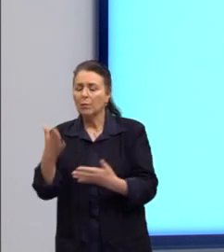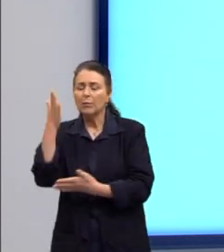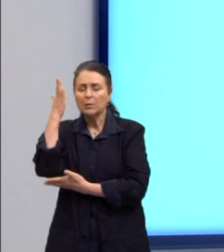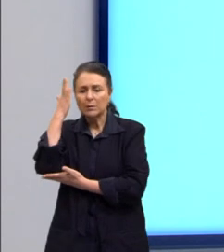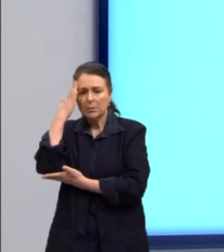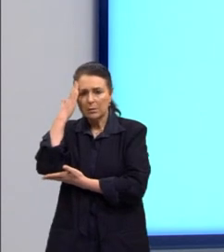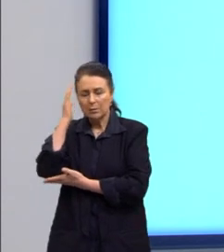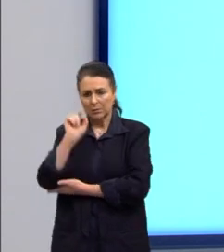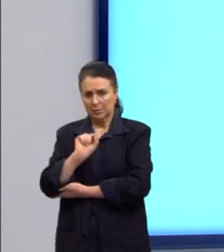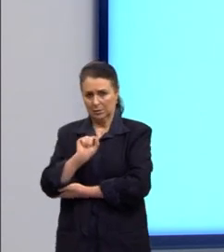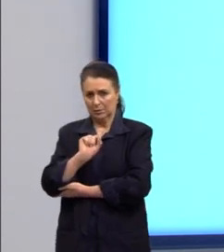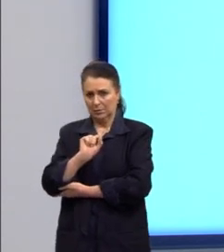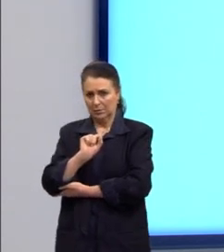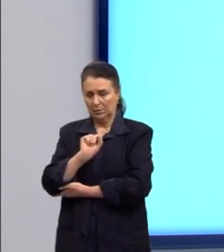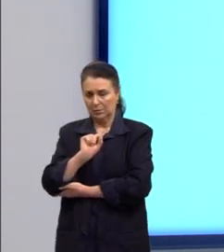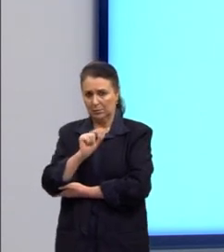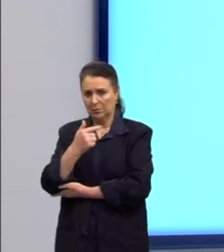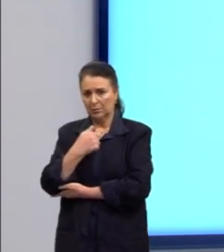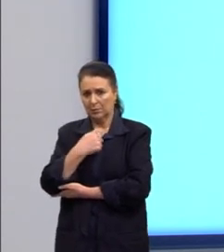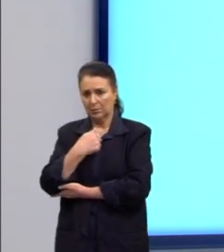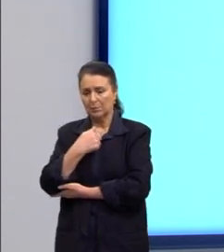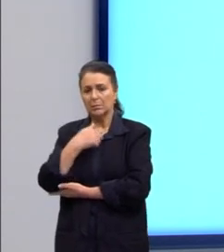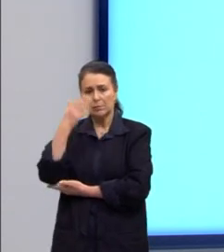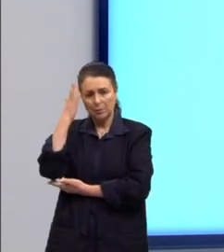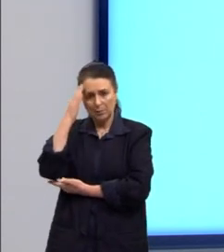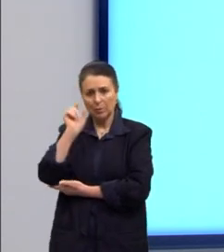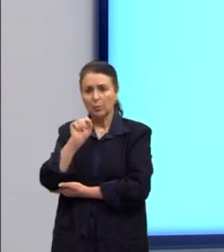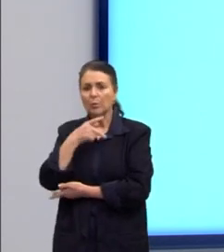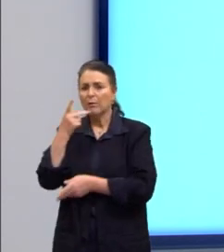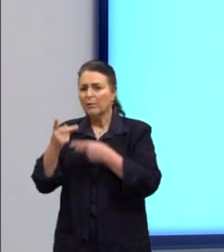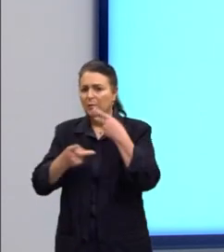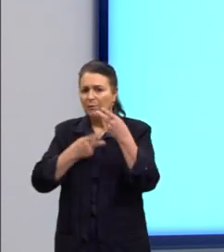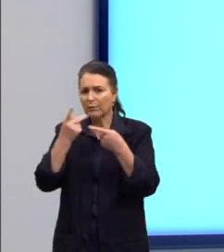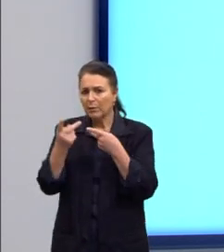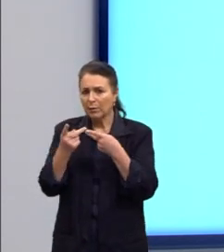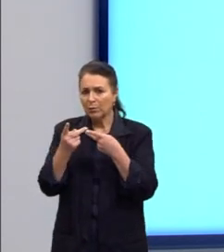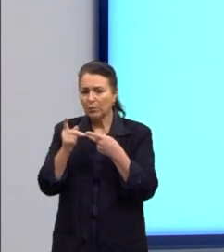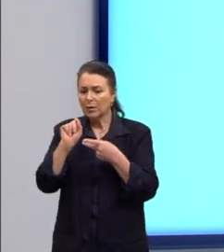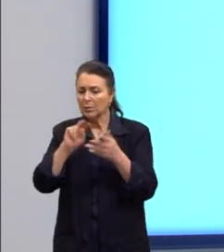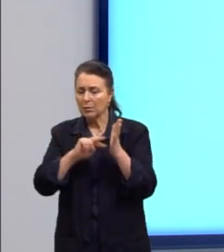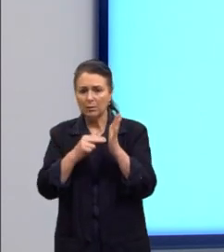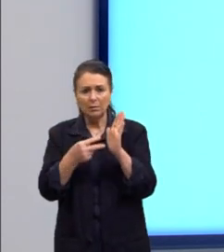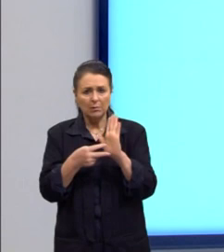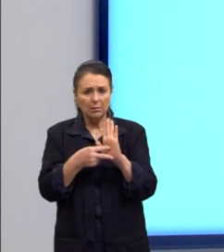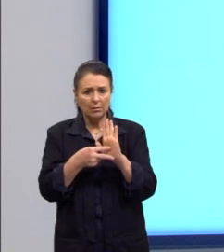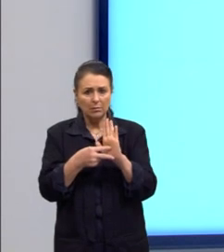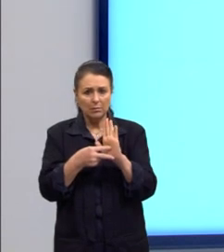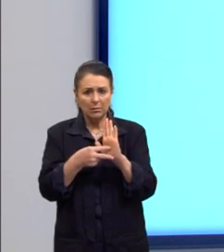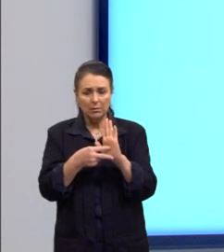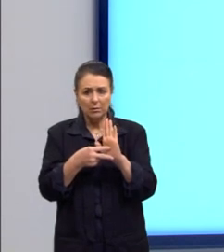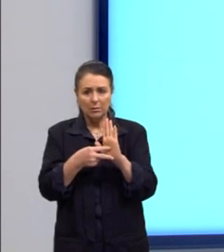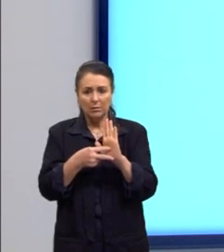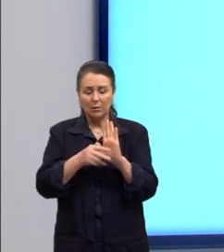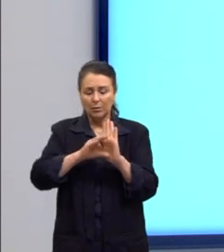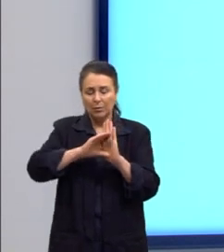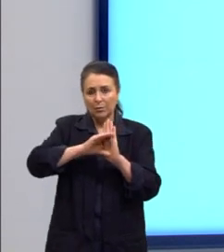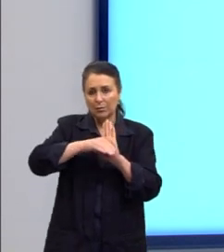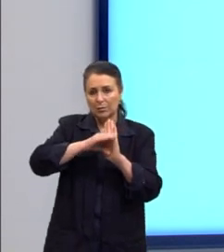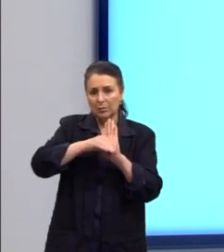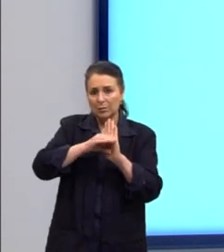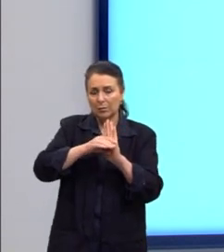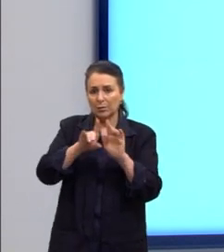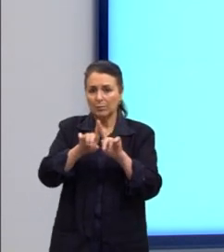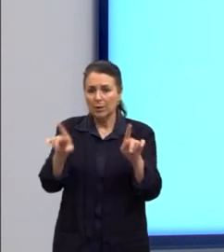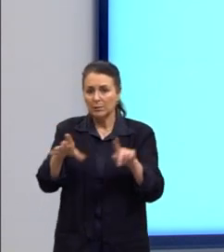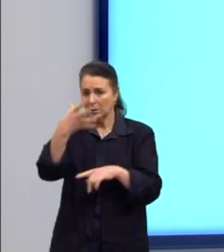que para eu saber do que eu estou falando eu preciso saber o que que é aquilo então eu concei tu mas eu